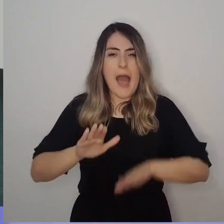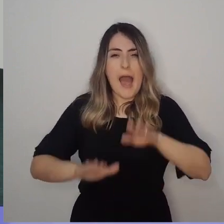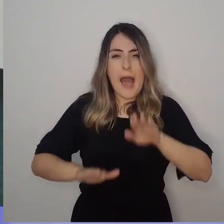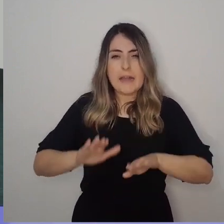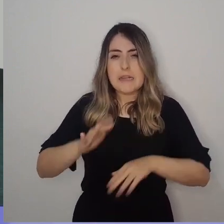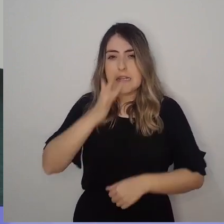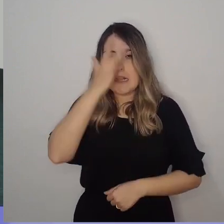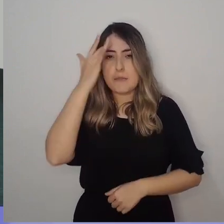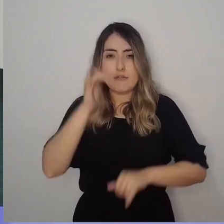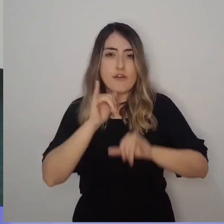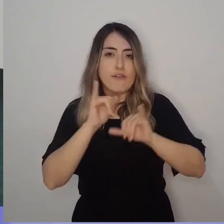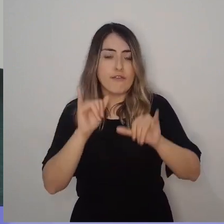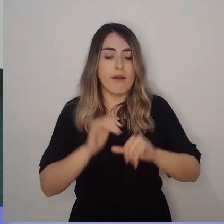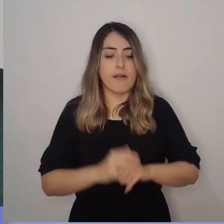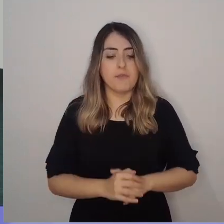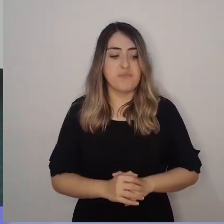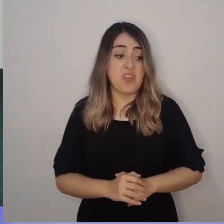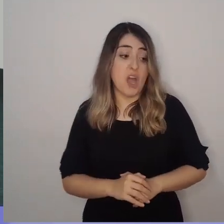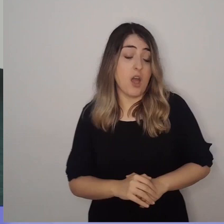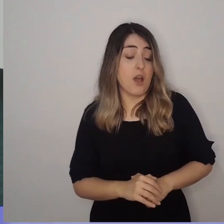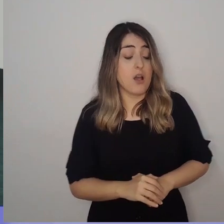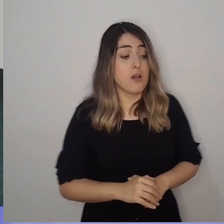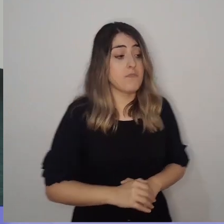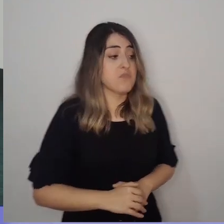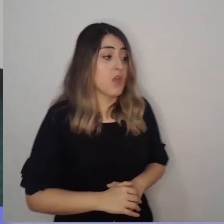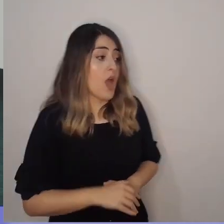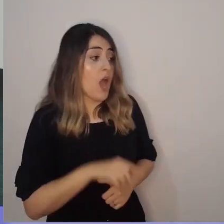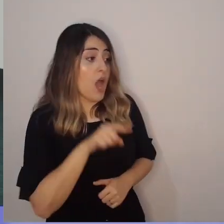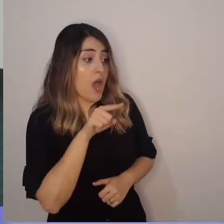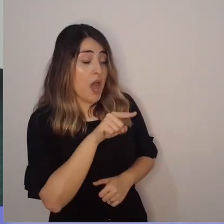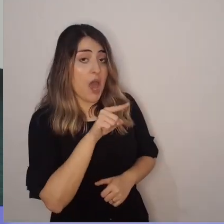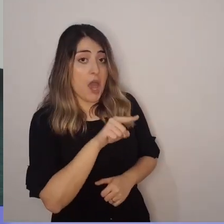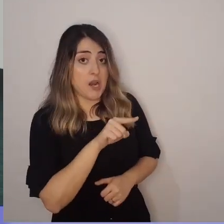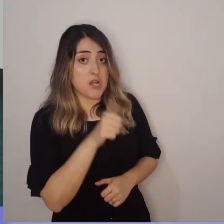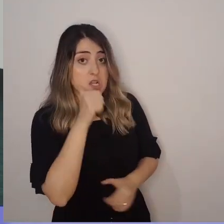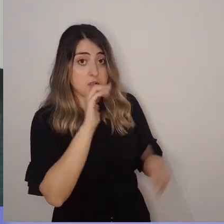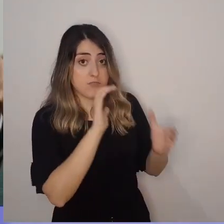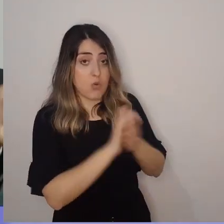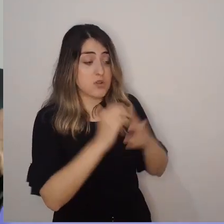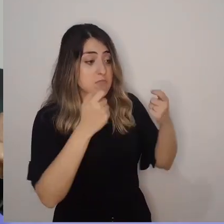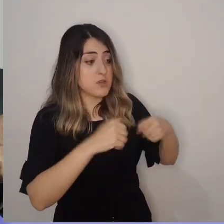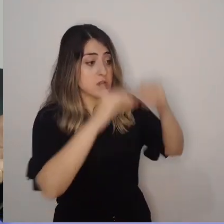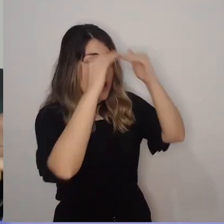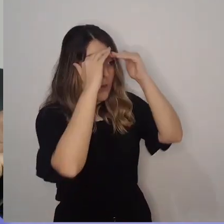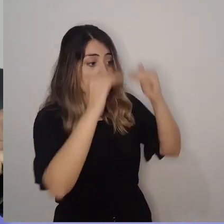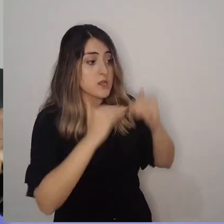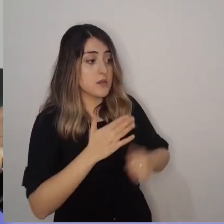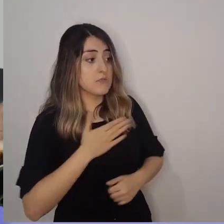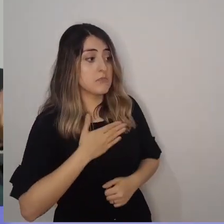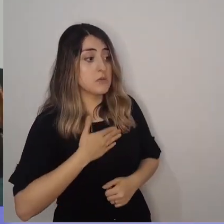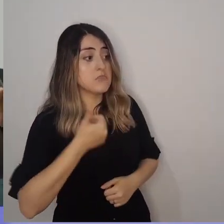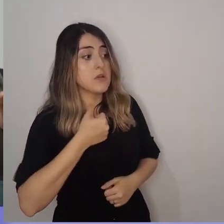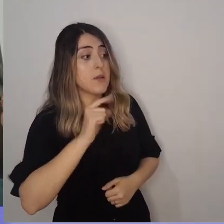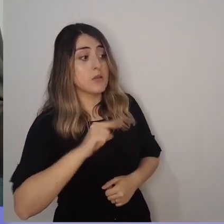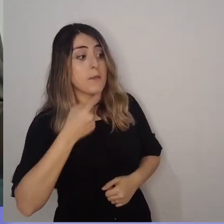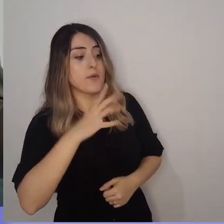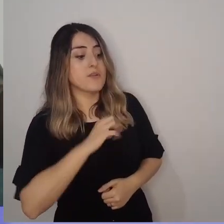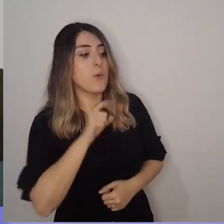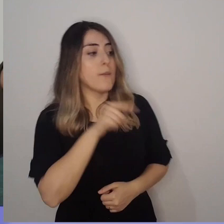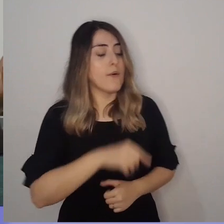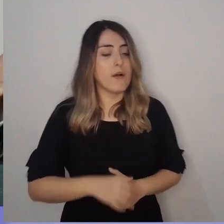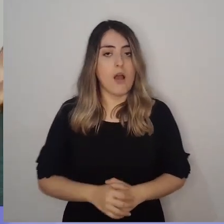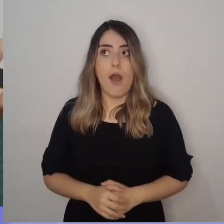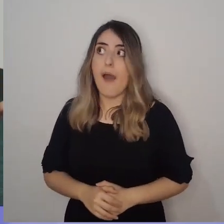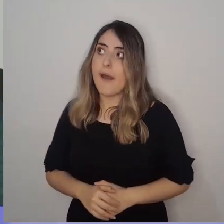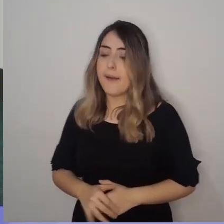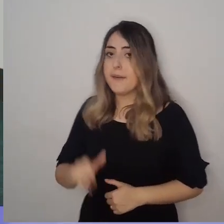Porque normalmente entre casais cristãos a gente ouve: se a minha esposa fosse submissa, eu a amaria como Cristo. E a mulher diz: se o